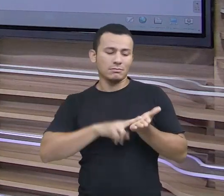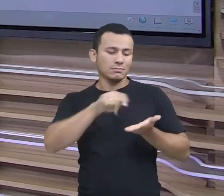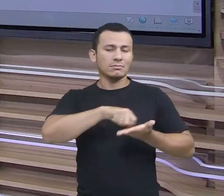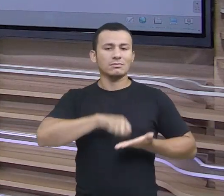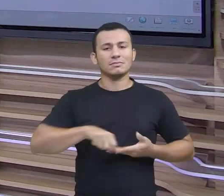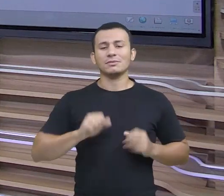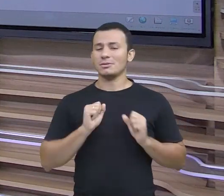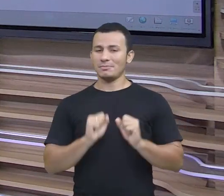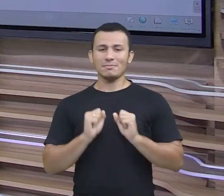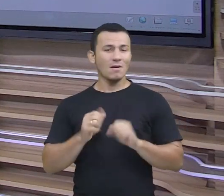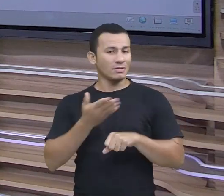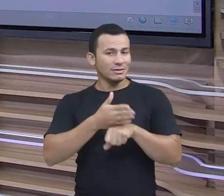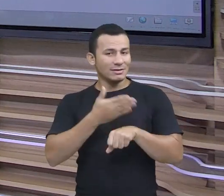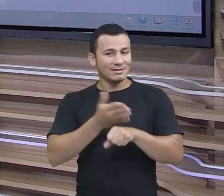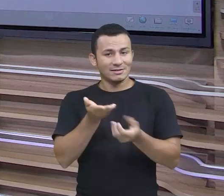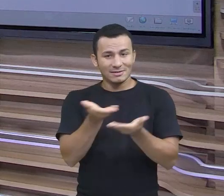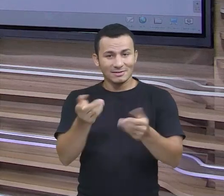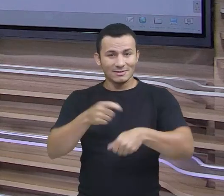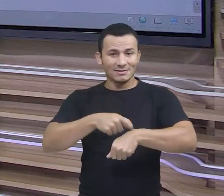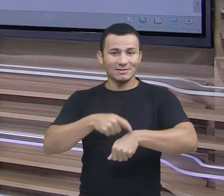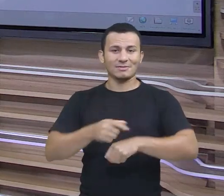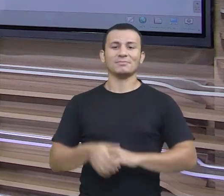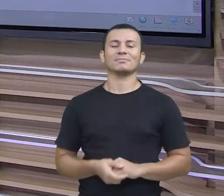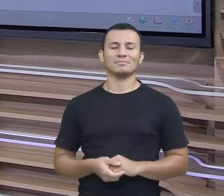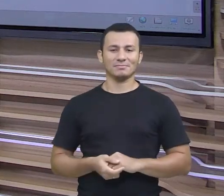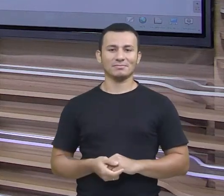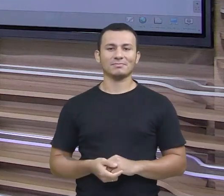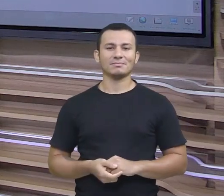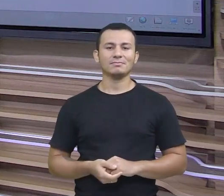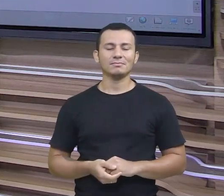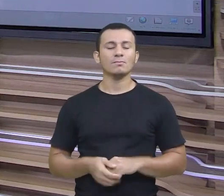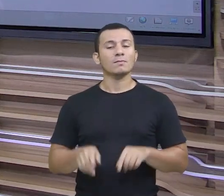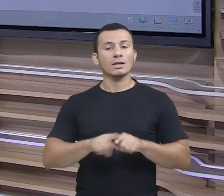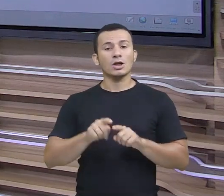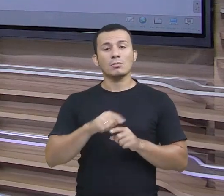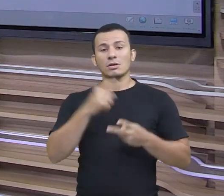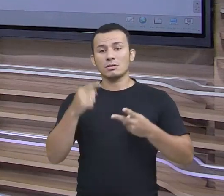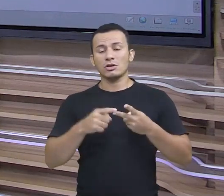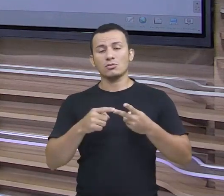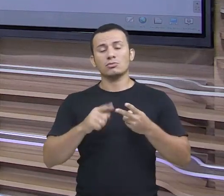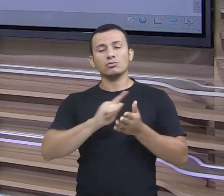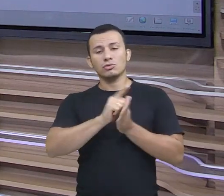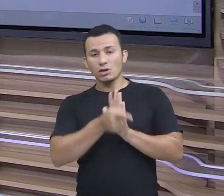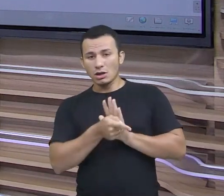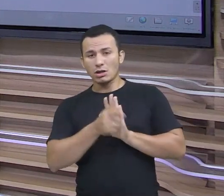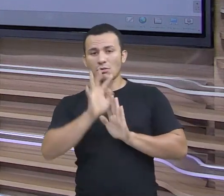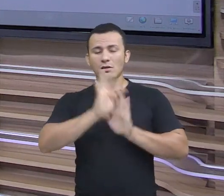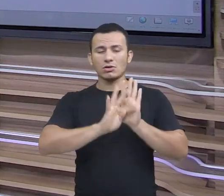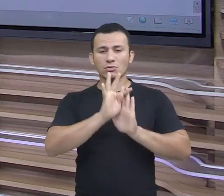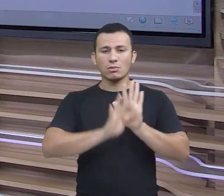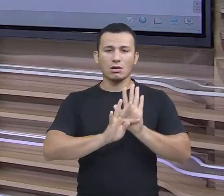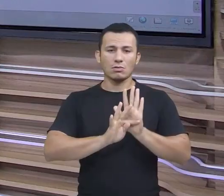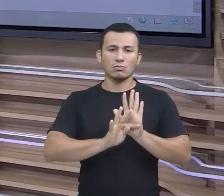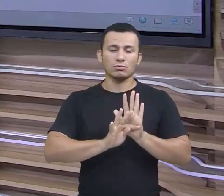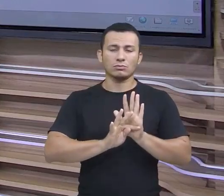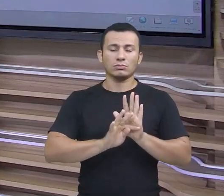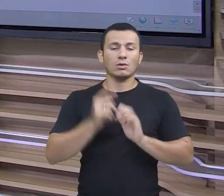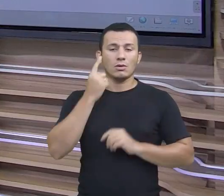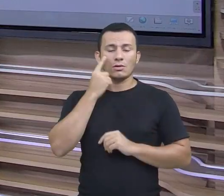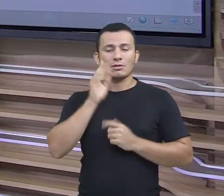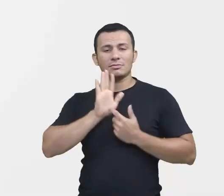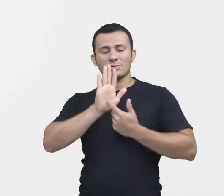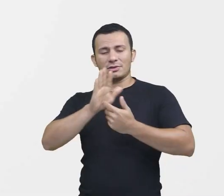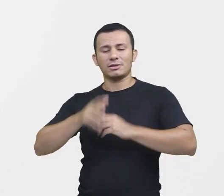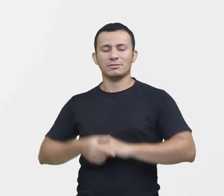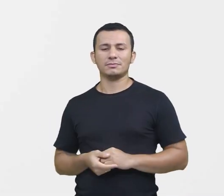Você pode praticar. Tem um outro gênero textual que eu acho que vocês ainda não conhecem, que é esse aqui,